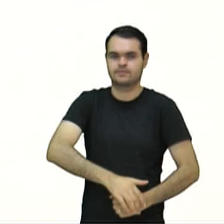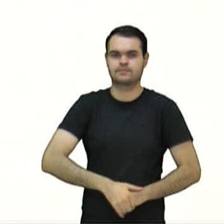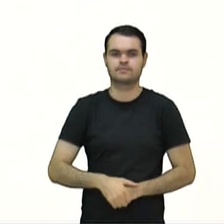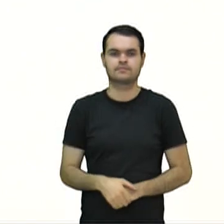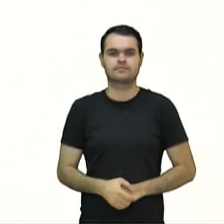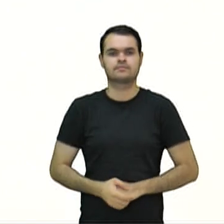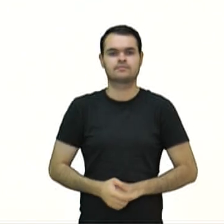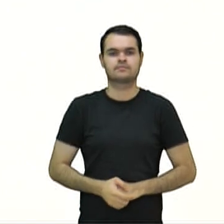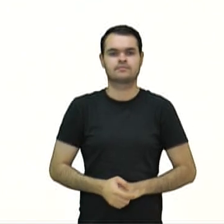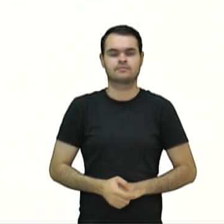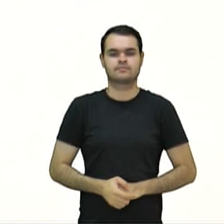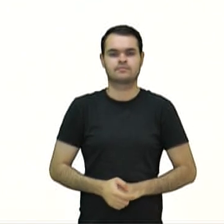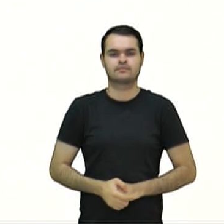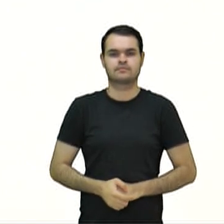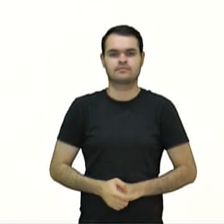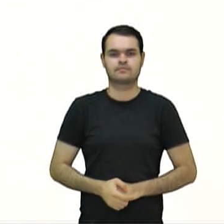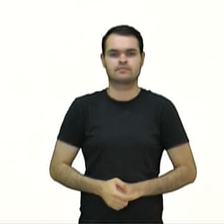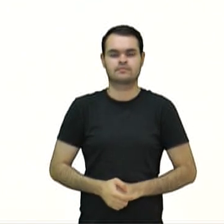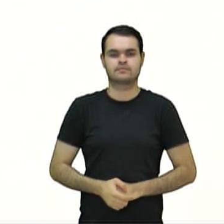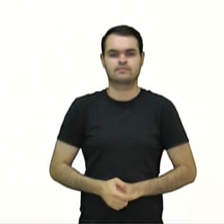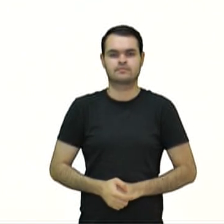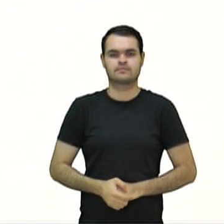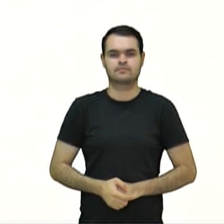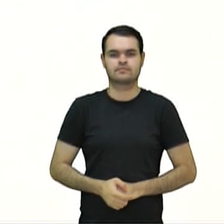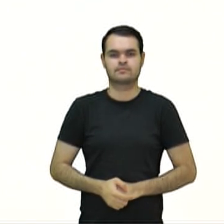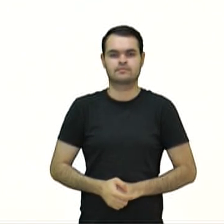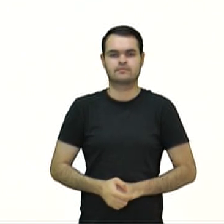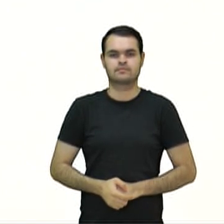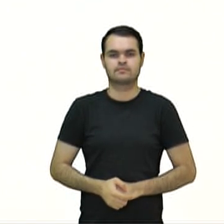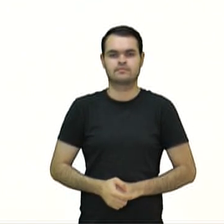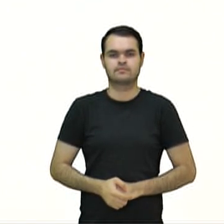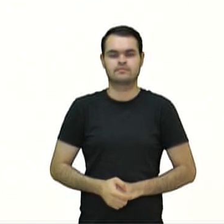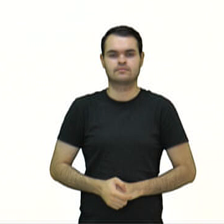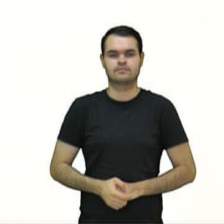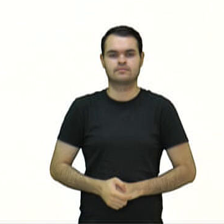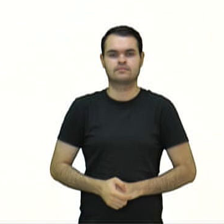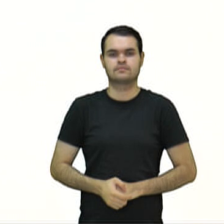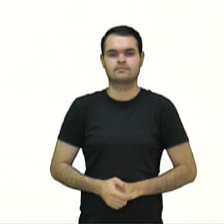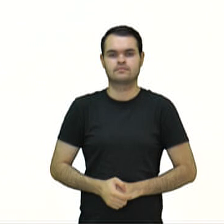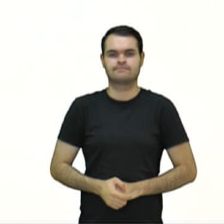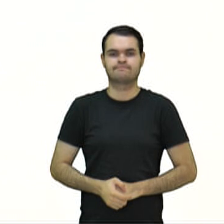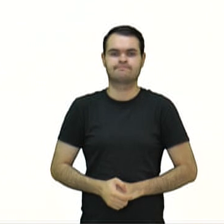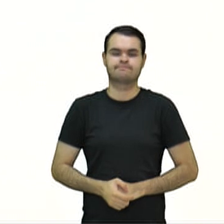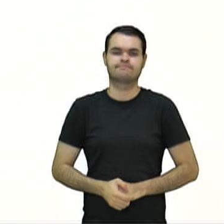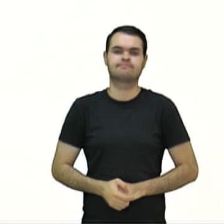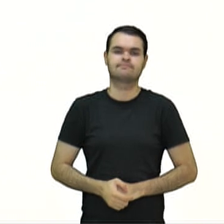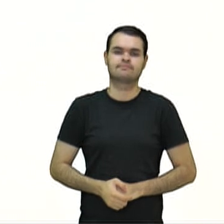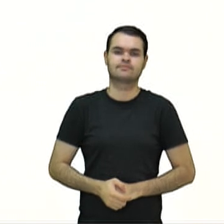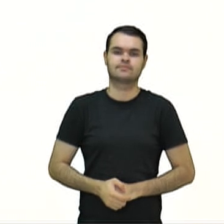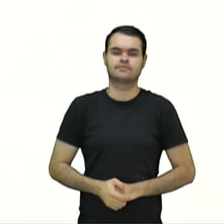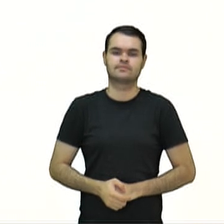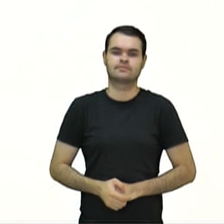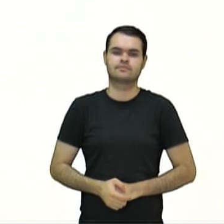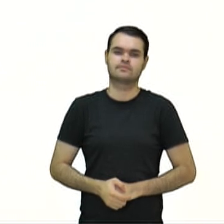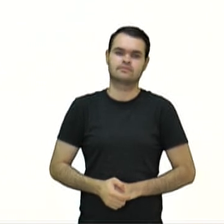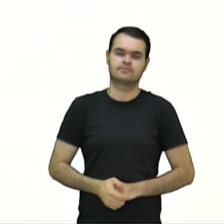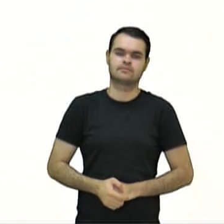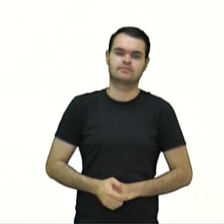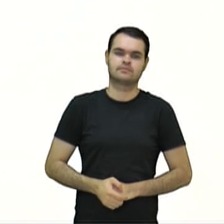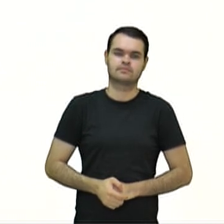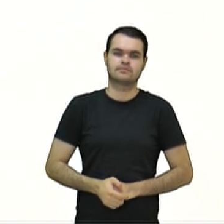for some happy news, but she just smiled and turned away. Well, I went down to the sacred